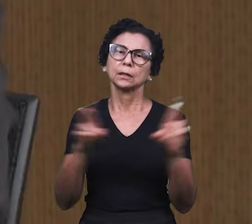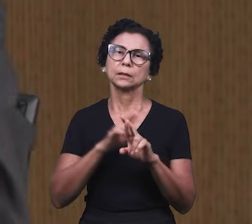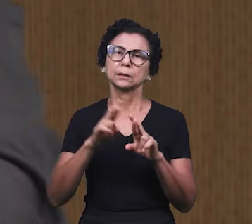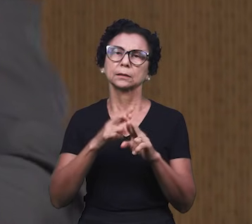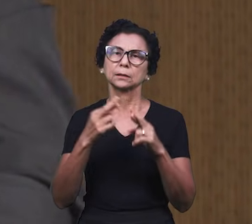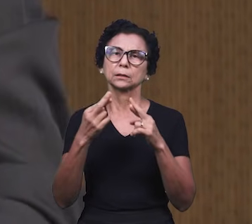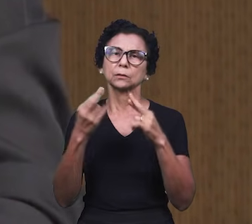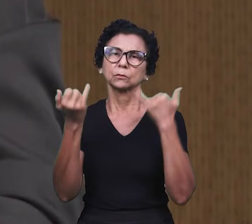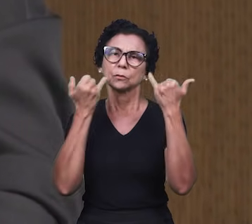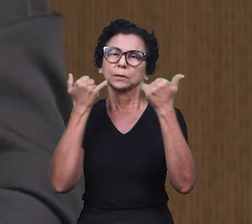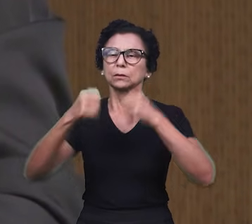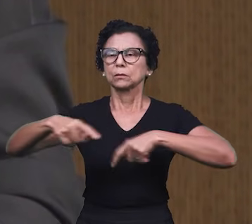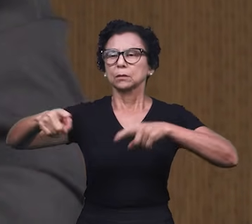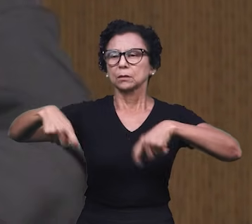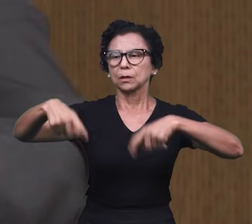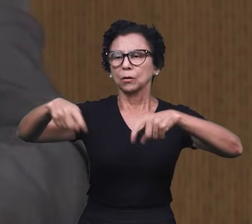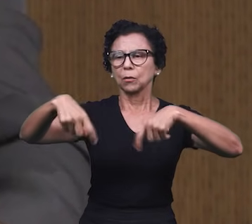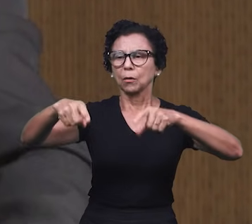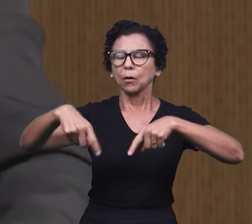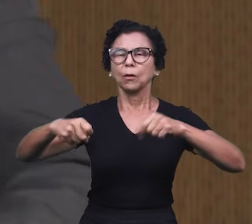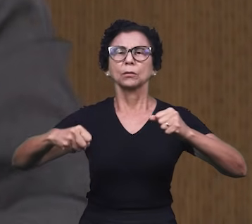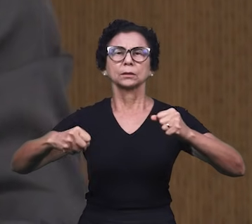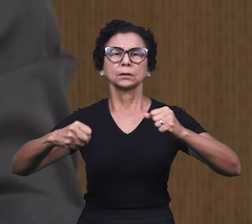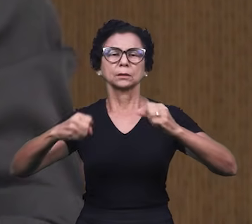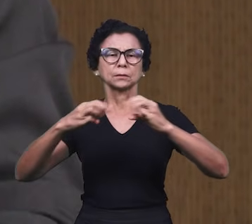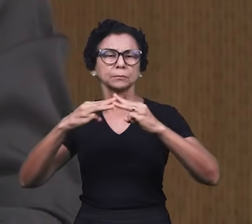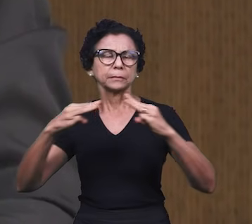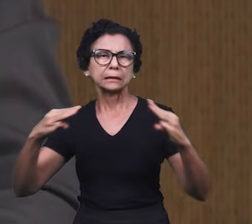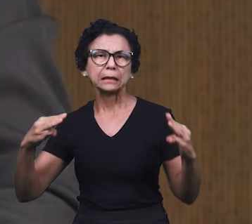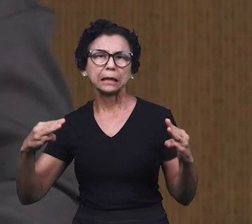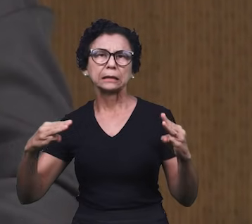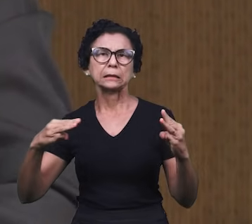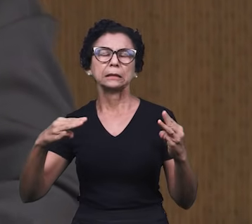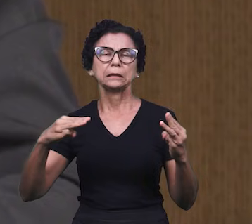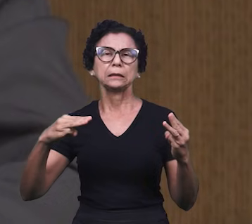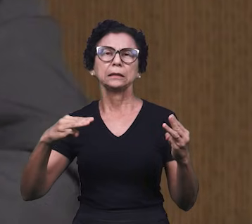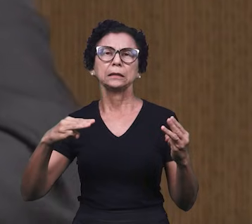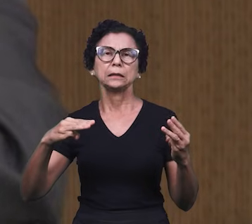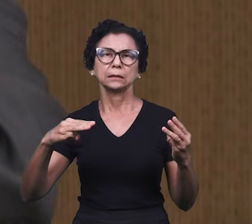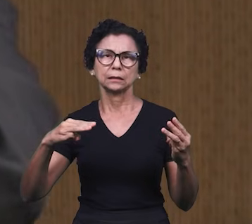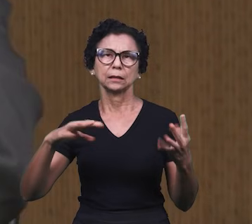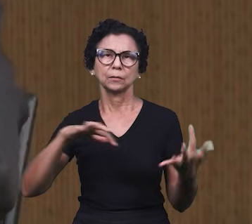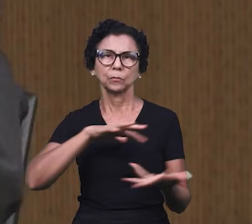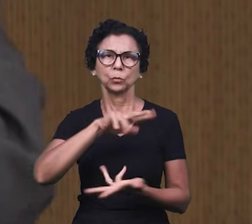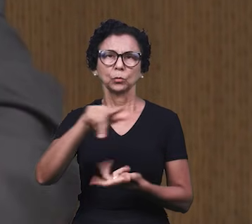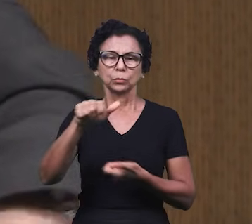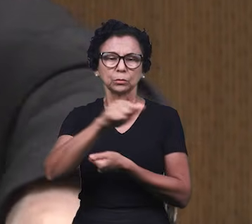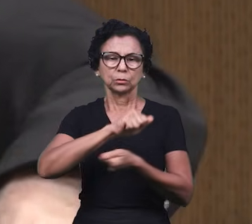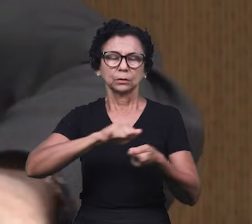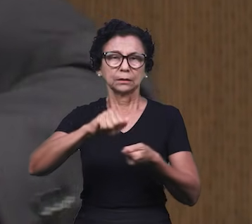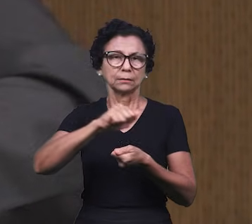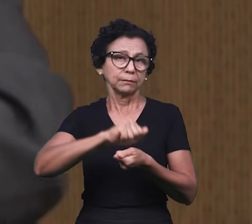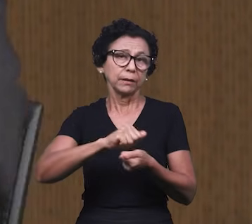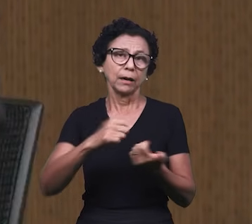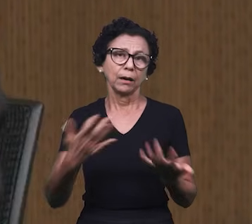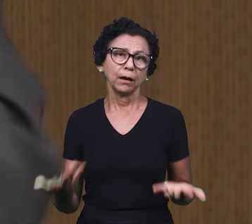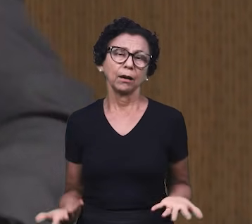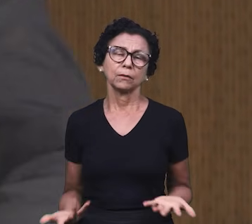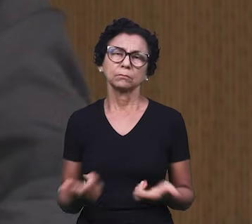notícias da roça, e fala dos nossos Manaíns, Manaim sustentável, e também coisas